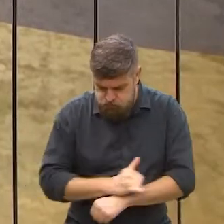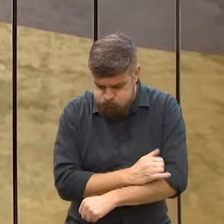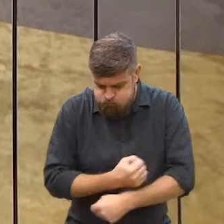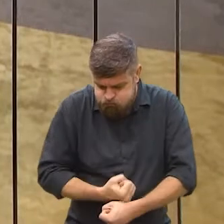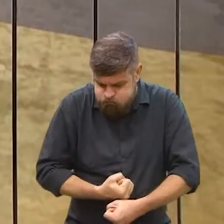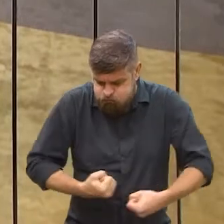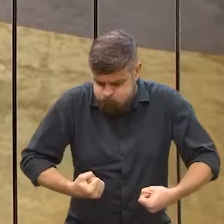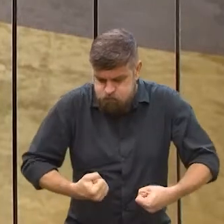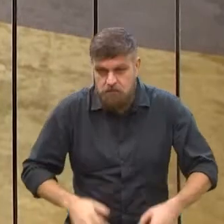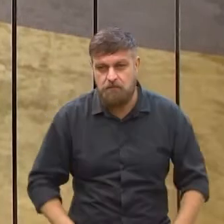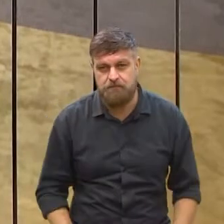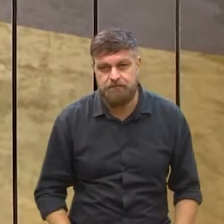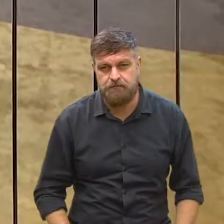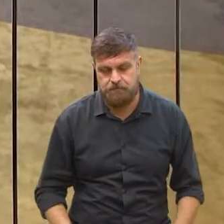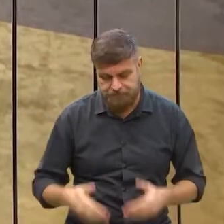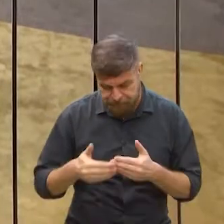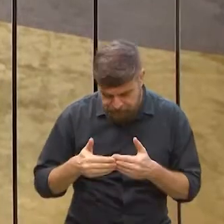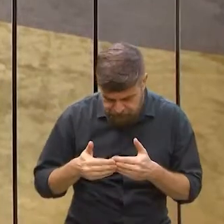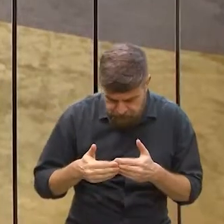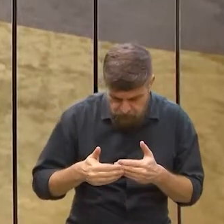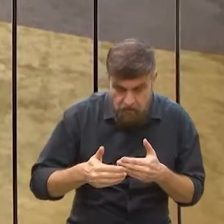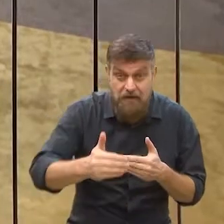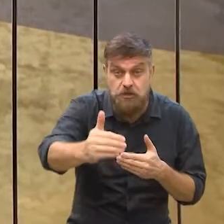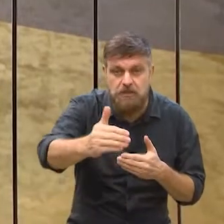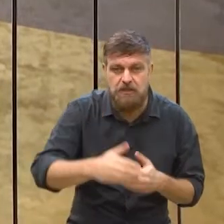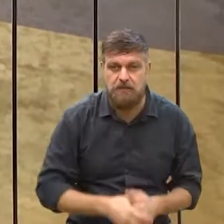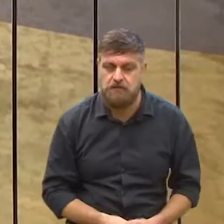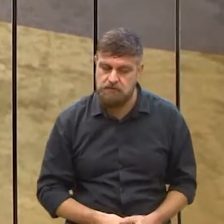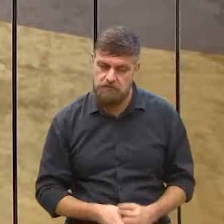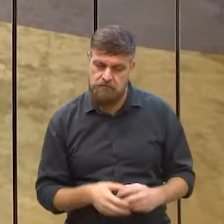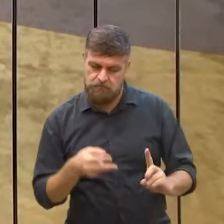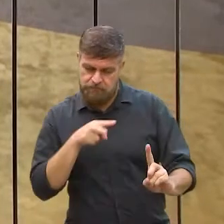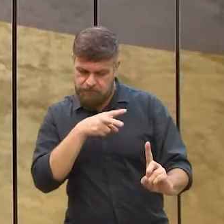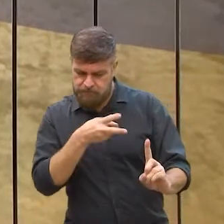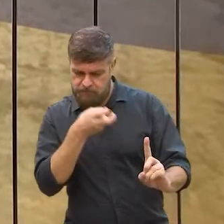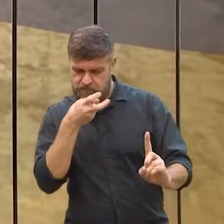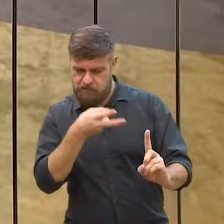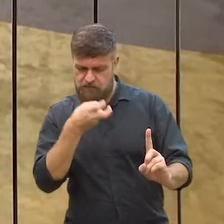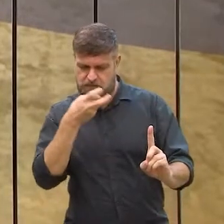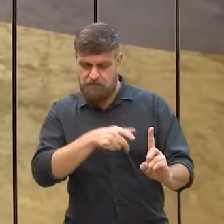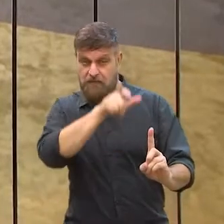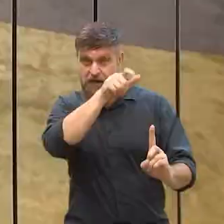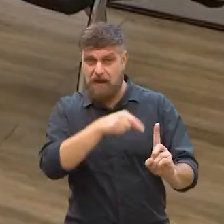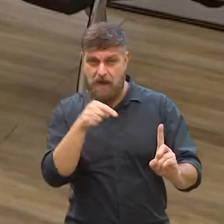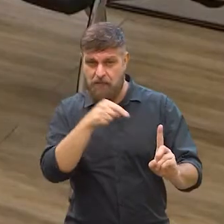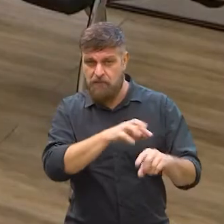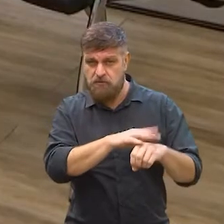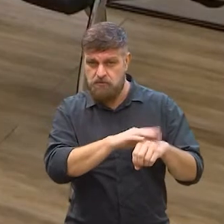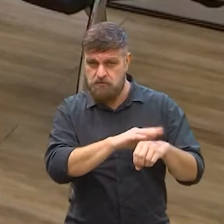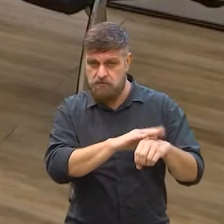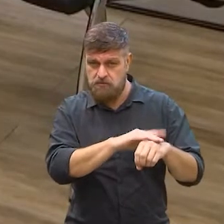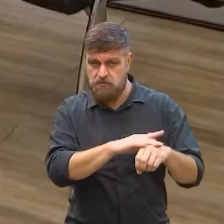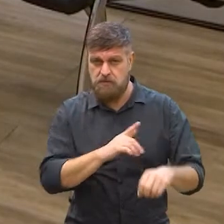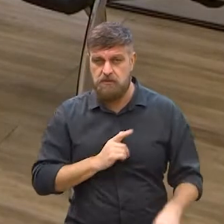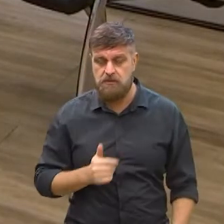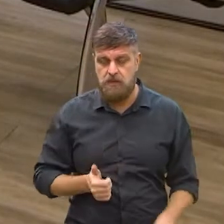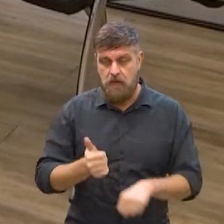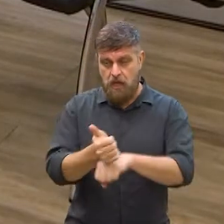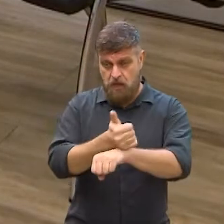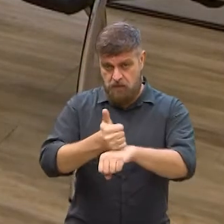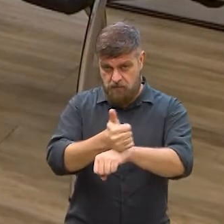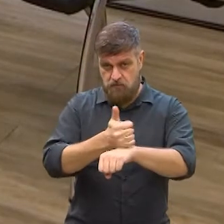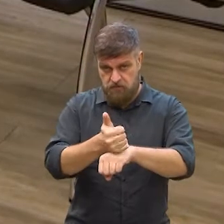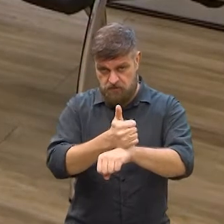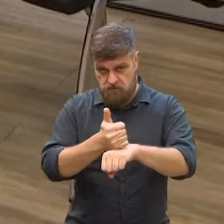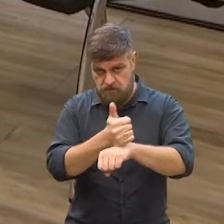doente. E a partir daí, eu vejo aí os pacientes buscando passar com os profissionais, né,